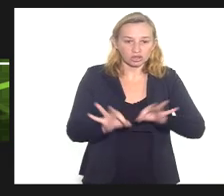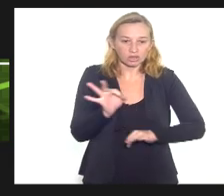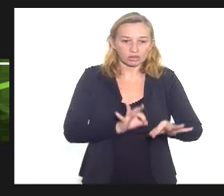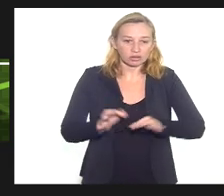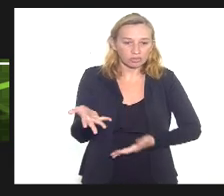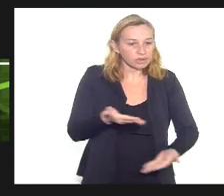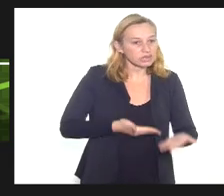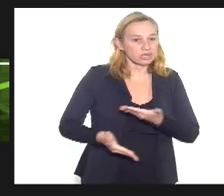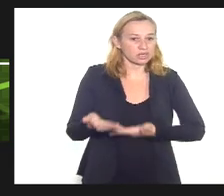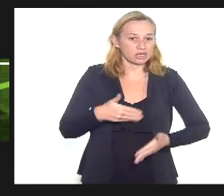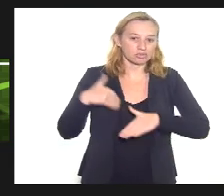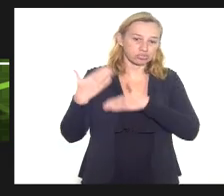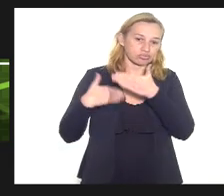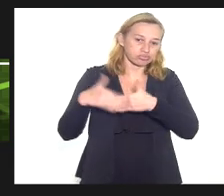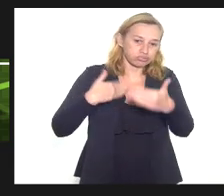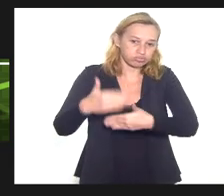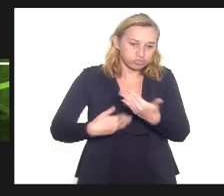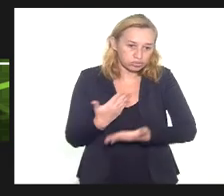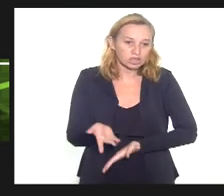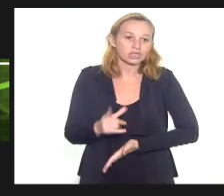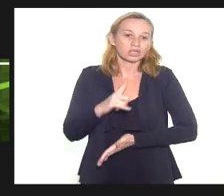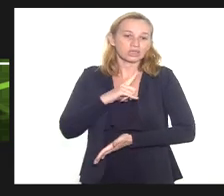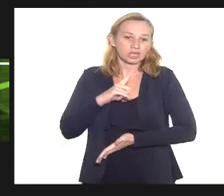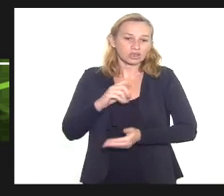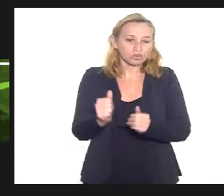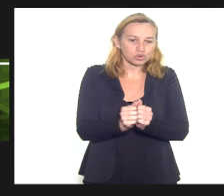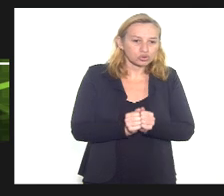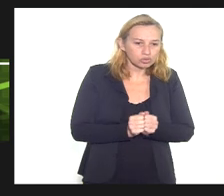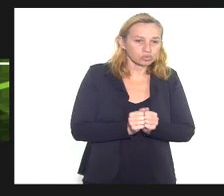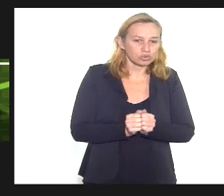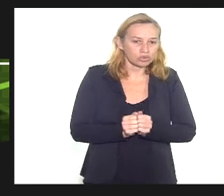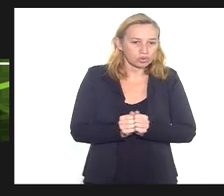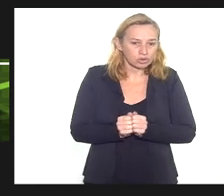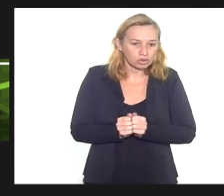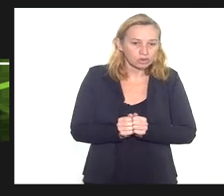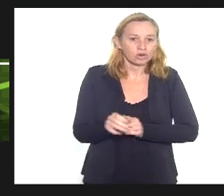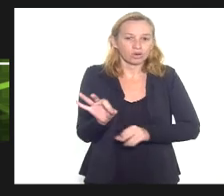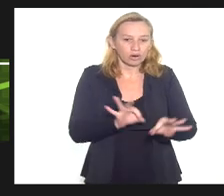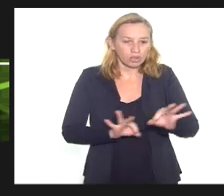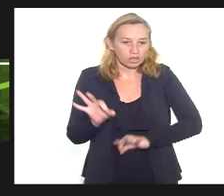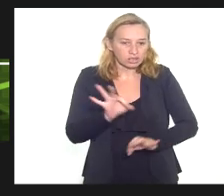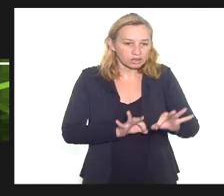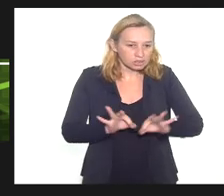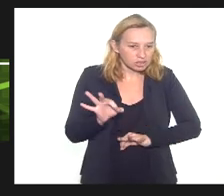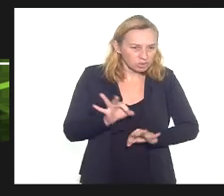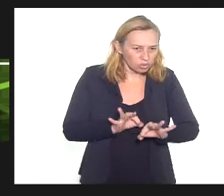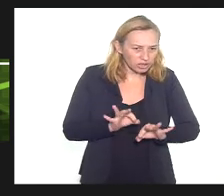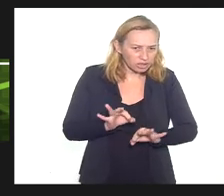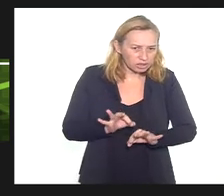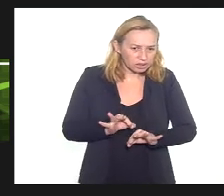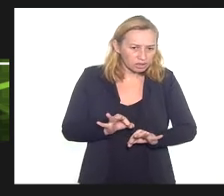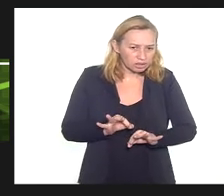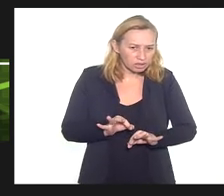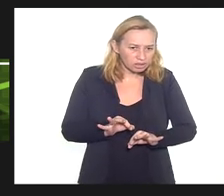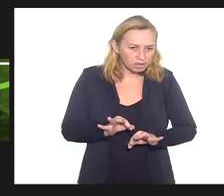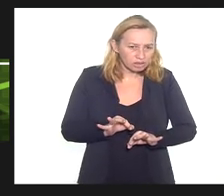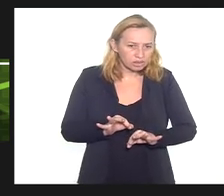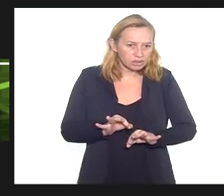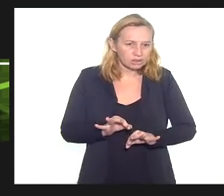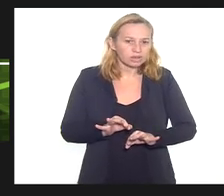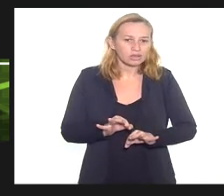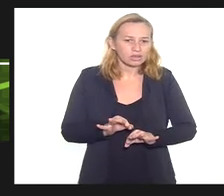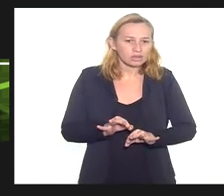de longa data que temos junto ao CIP, a organização Dream Learn Work, que é